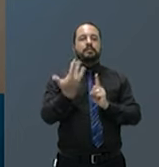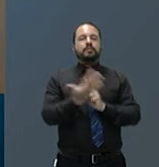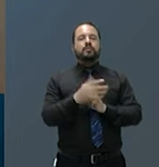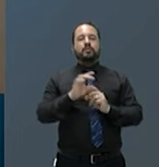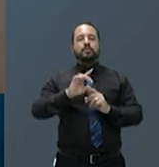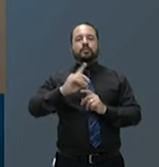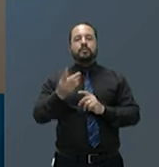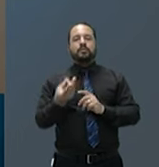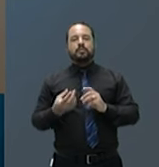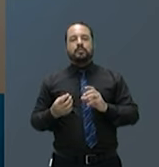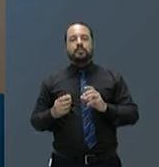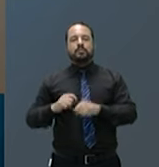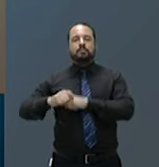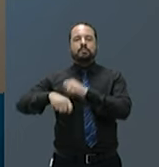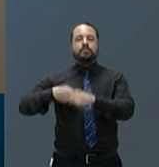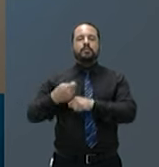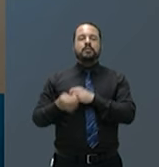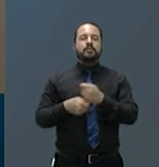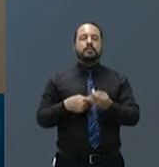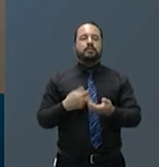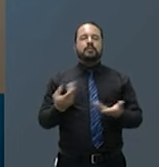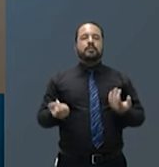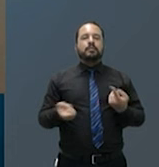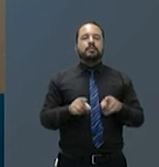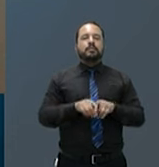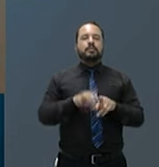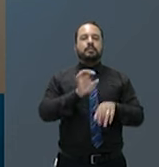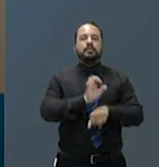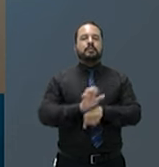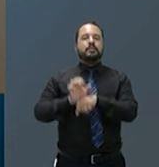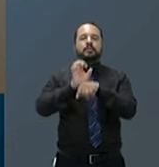overruling. Também o Estado do Piauí